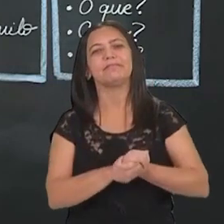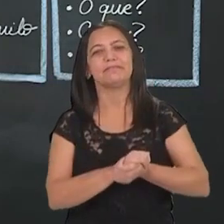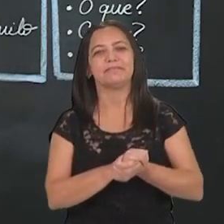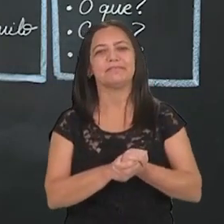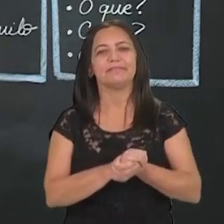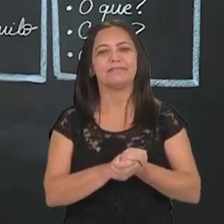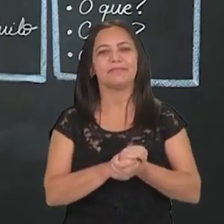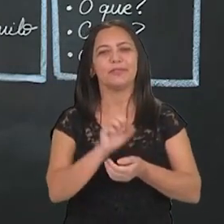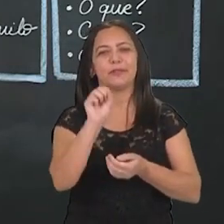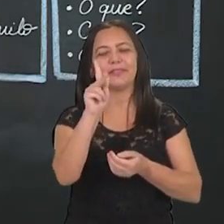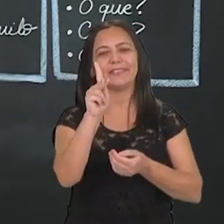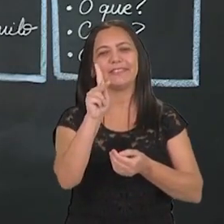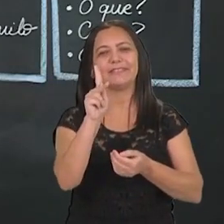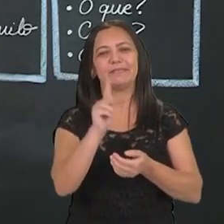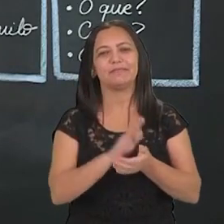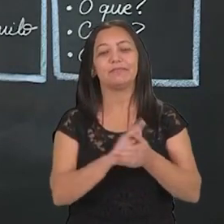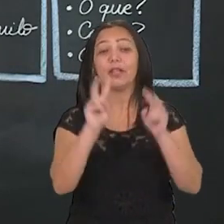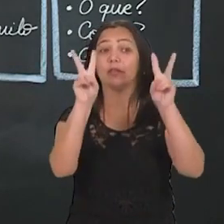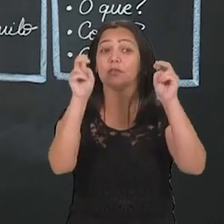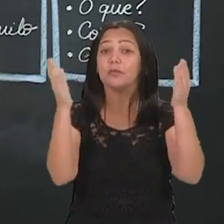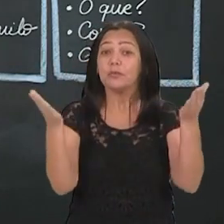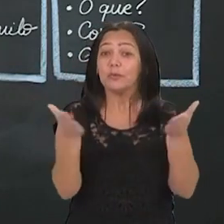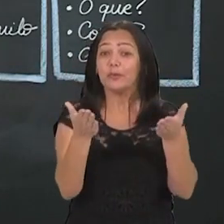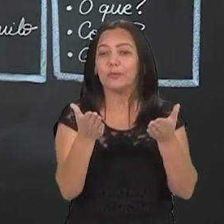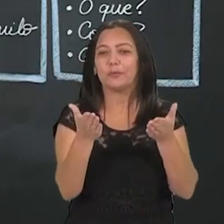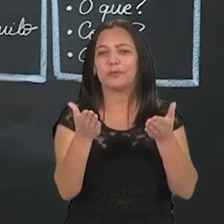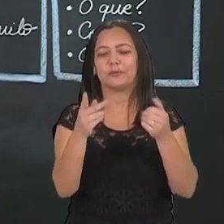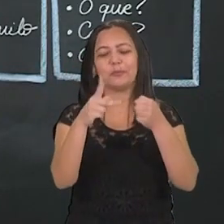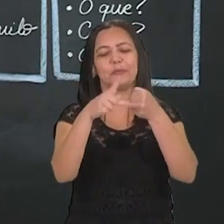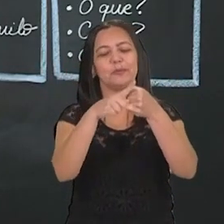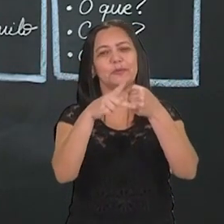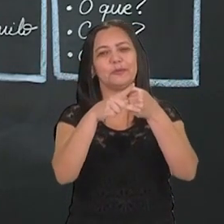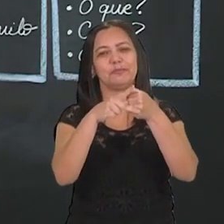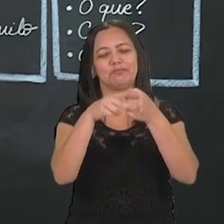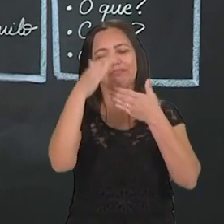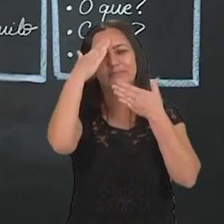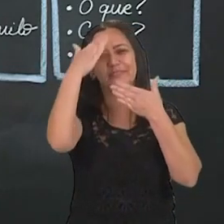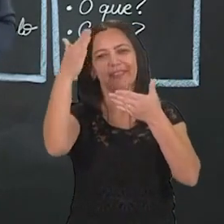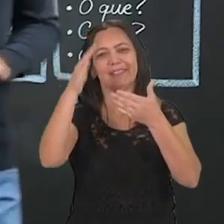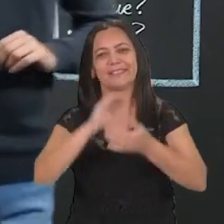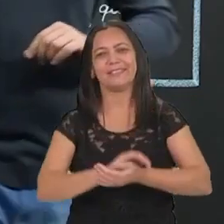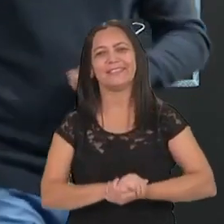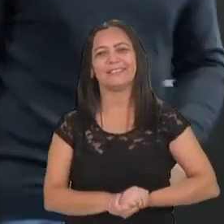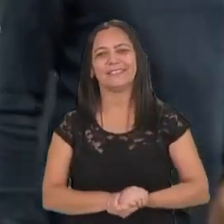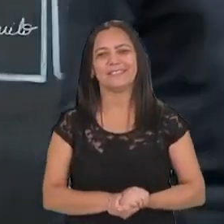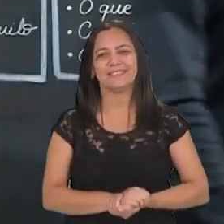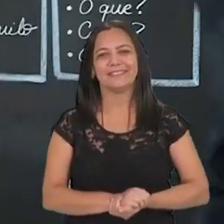pronomes que a gente acabou de aprender, ok? Esse foi o tema da aula de hoje, então, pronomes. Muito obrigado.